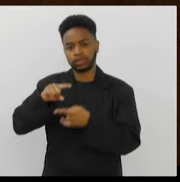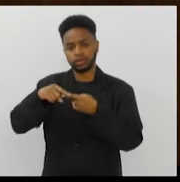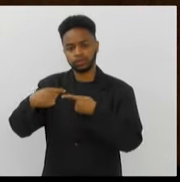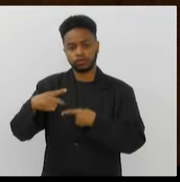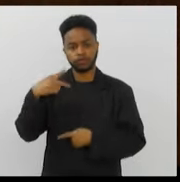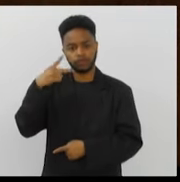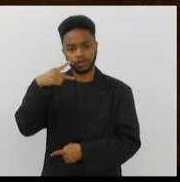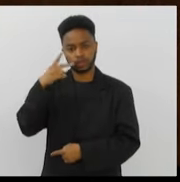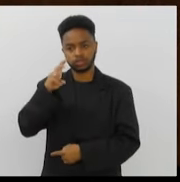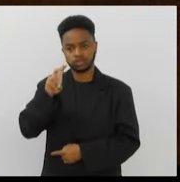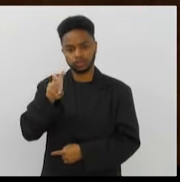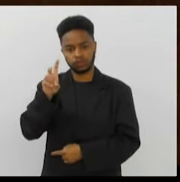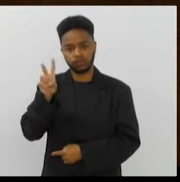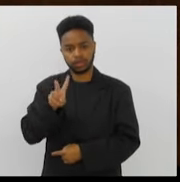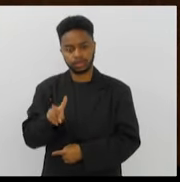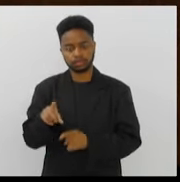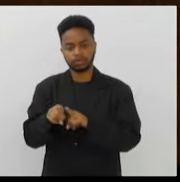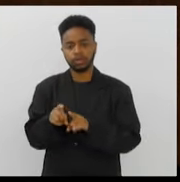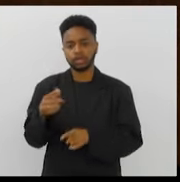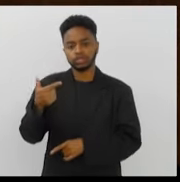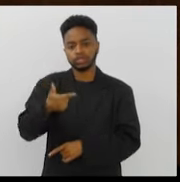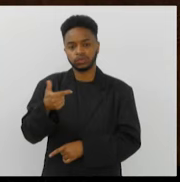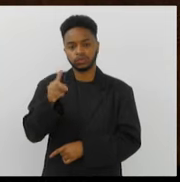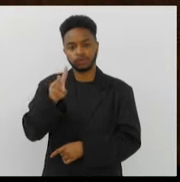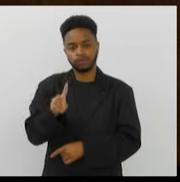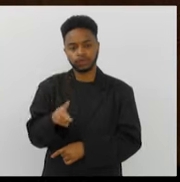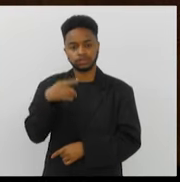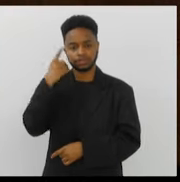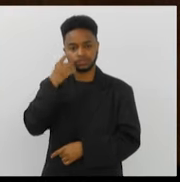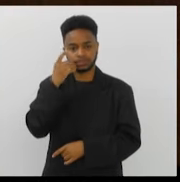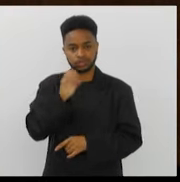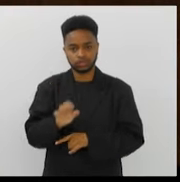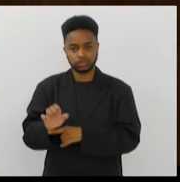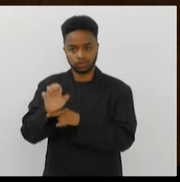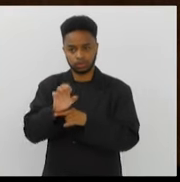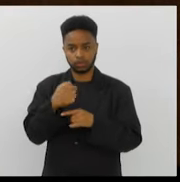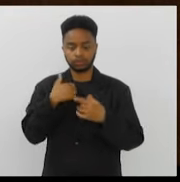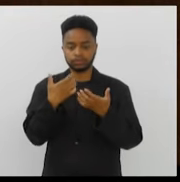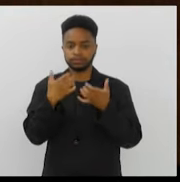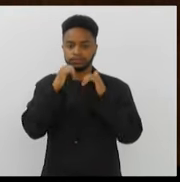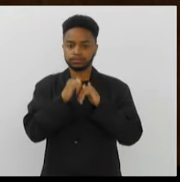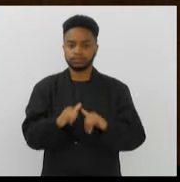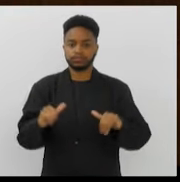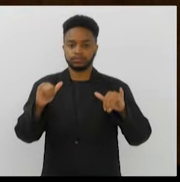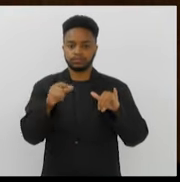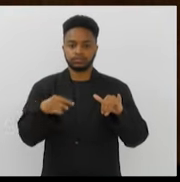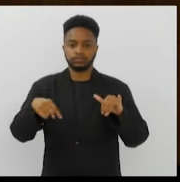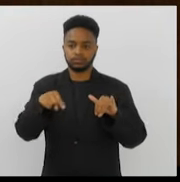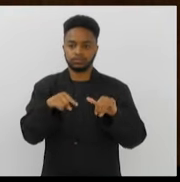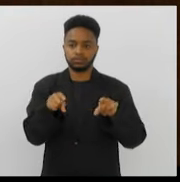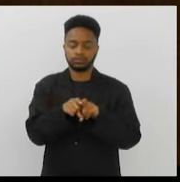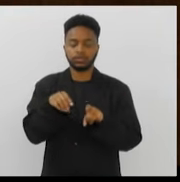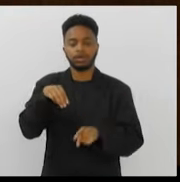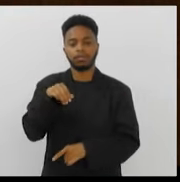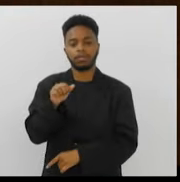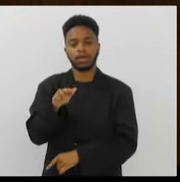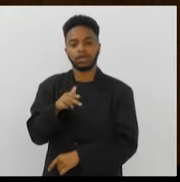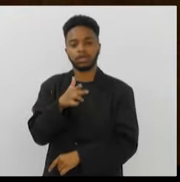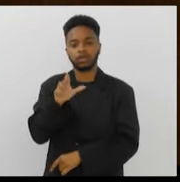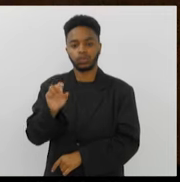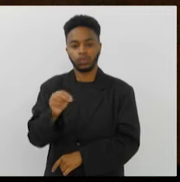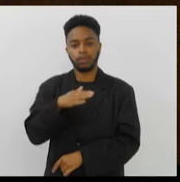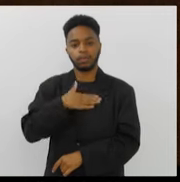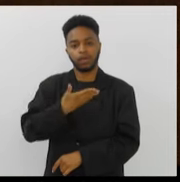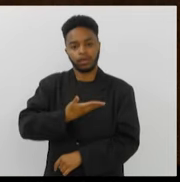5 vezes, e estou no meu segundo mandato como deputado estadual. Quero dizer, Marquinho é um grande